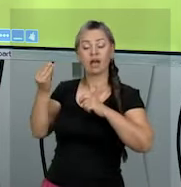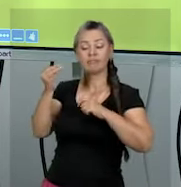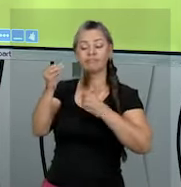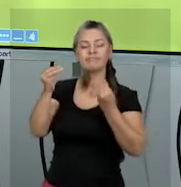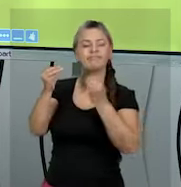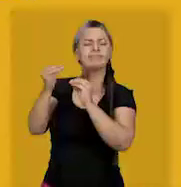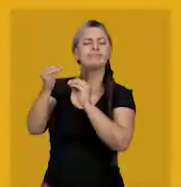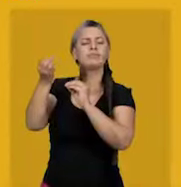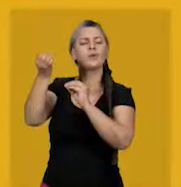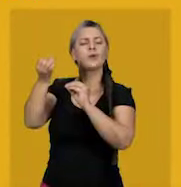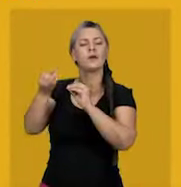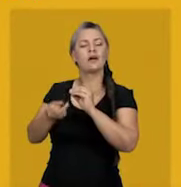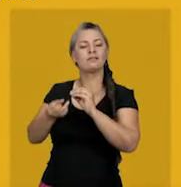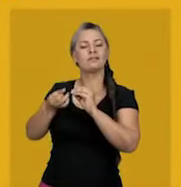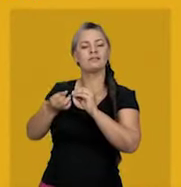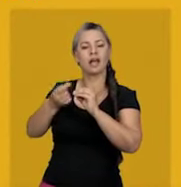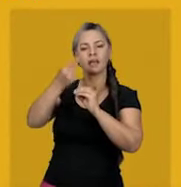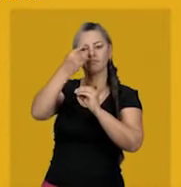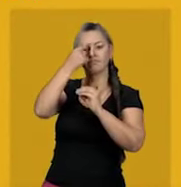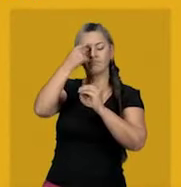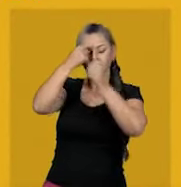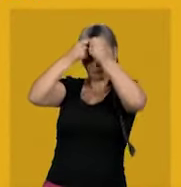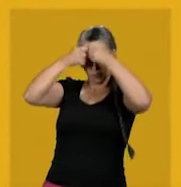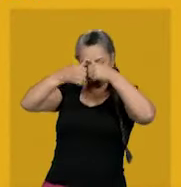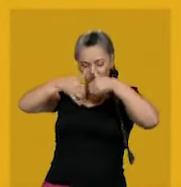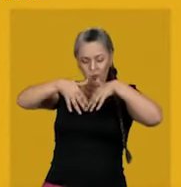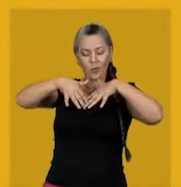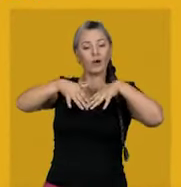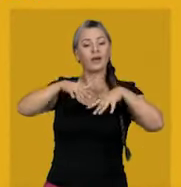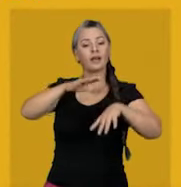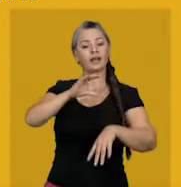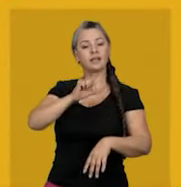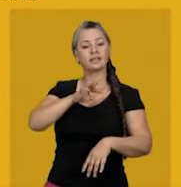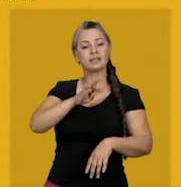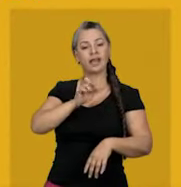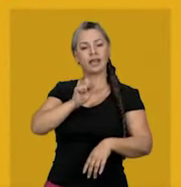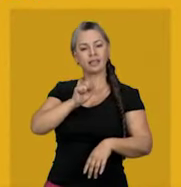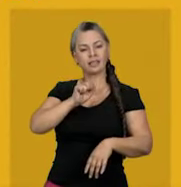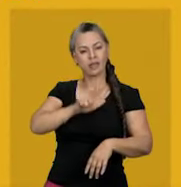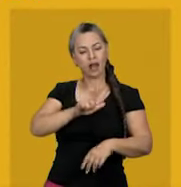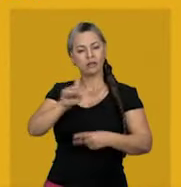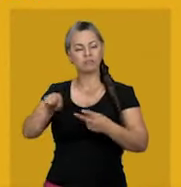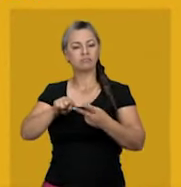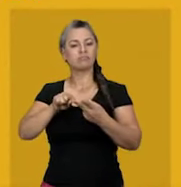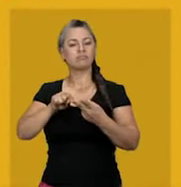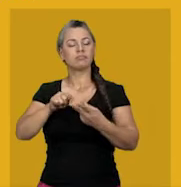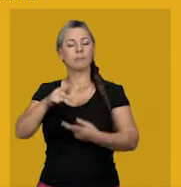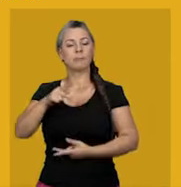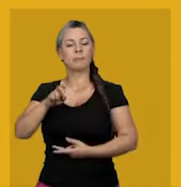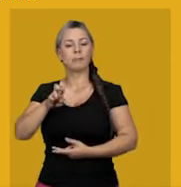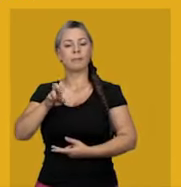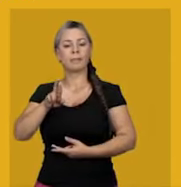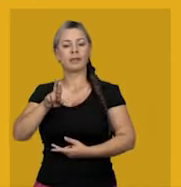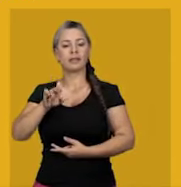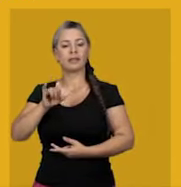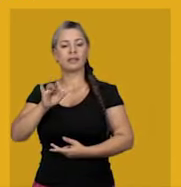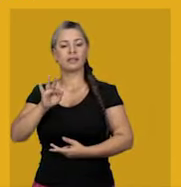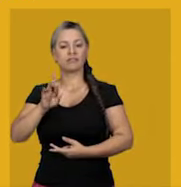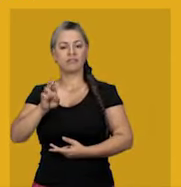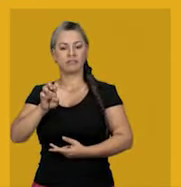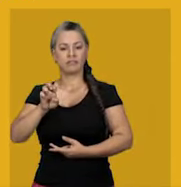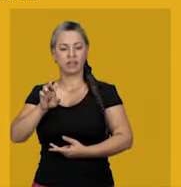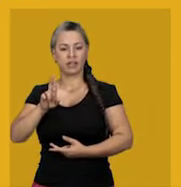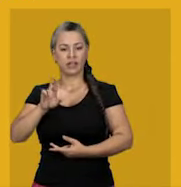central e periférico. Com base no seu conhecimento sobre o tema, marque a alternativa que indica corretamente